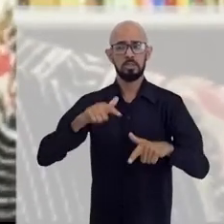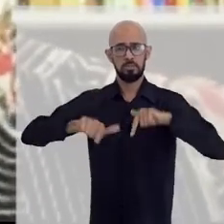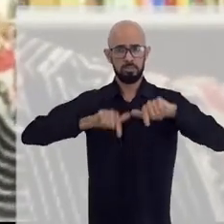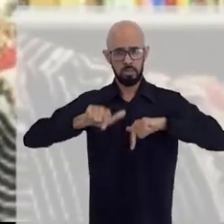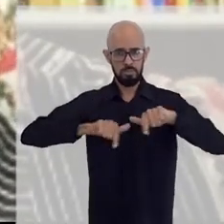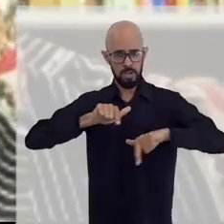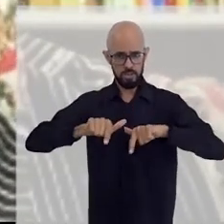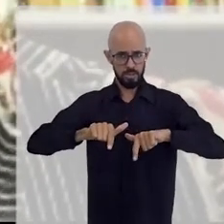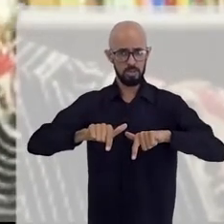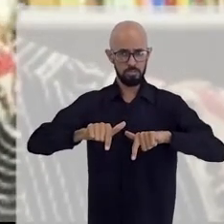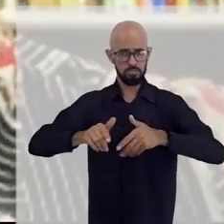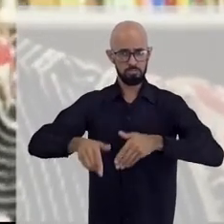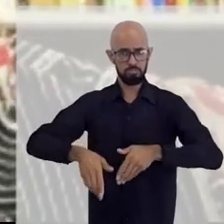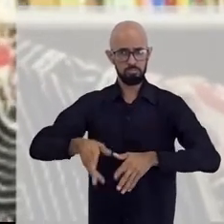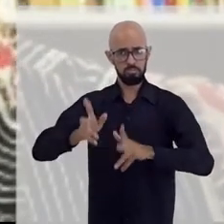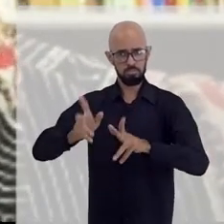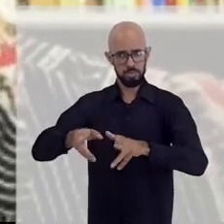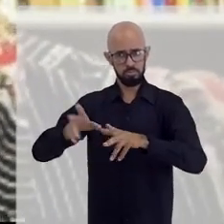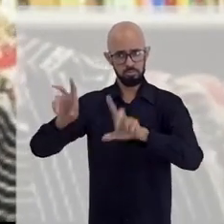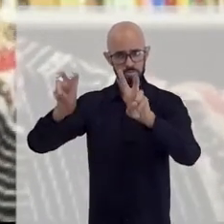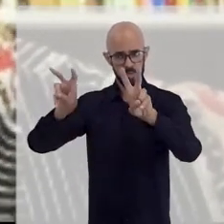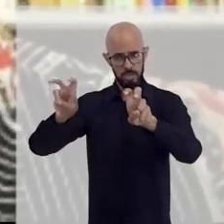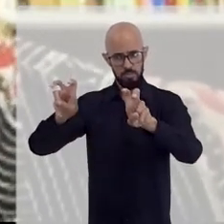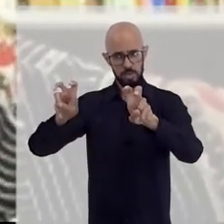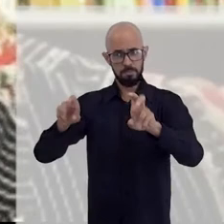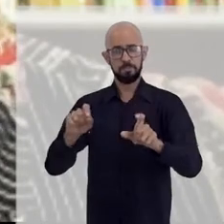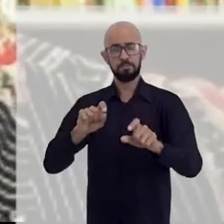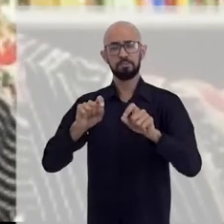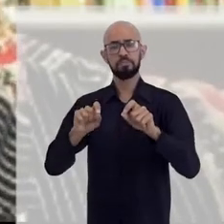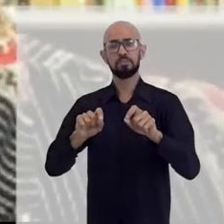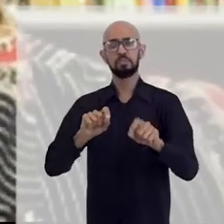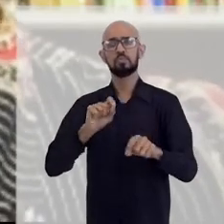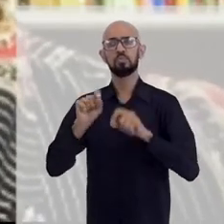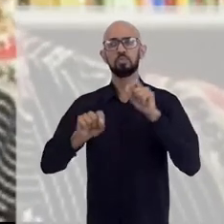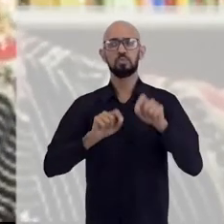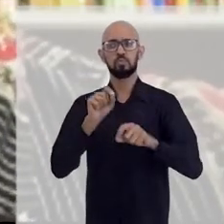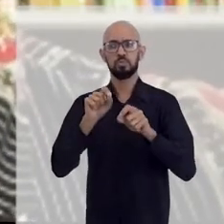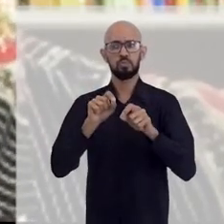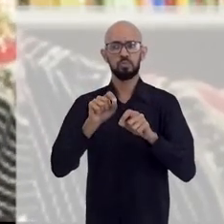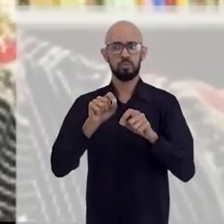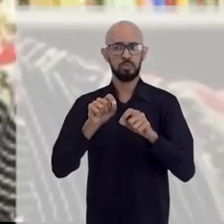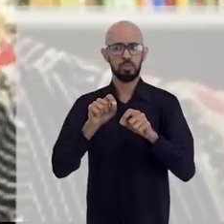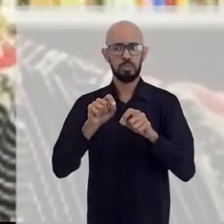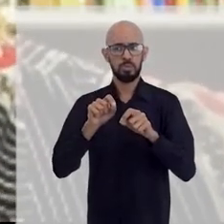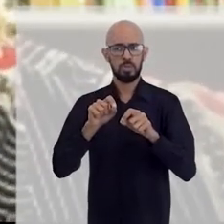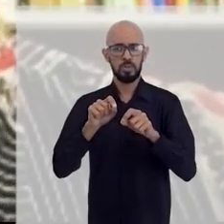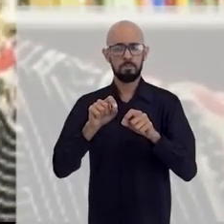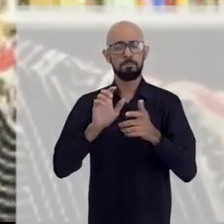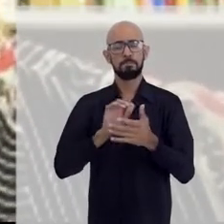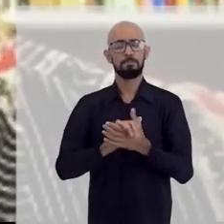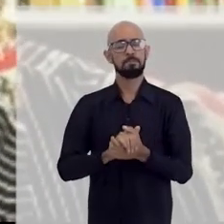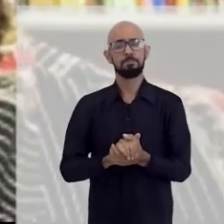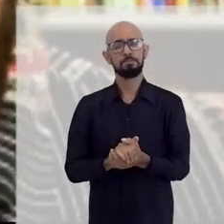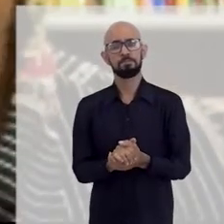trabalhado nessa linha, é claro que as pessoas. É aquela história, tem